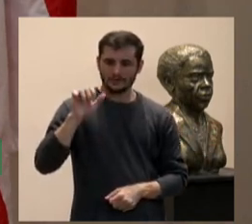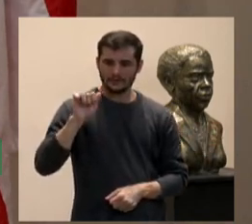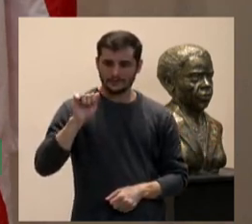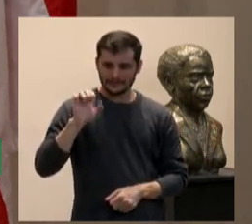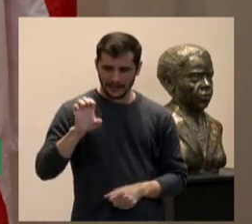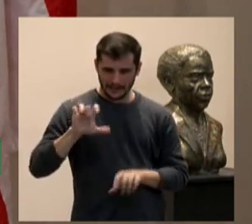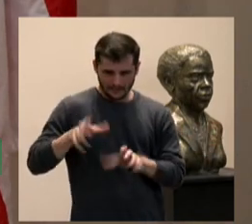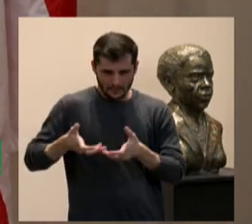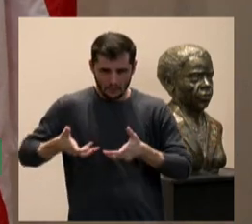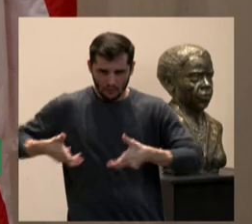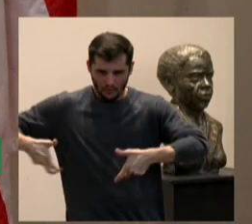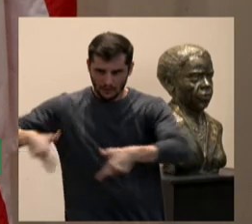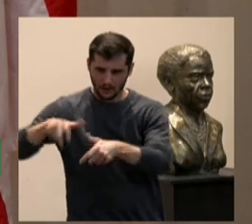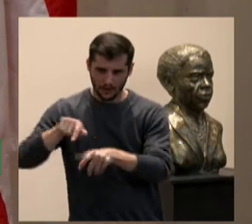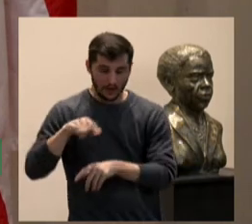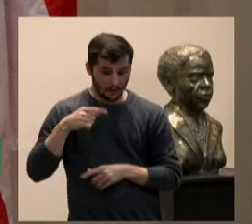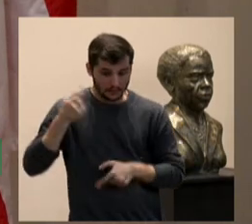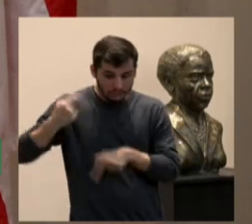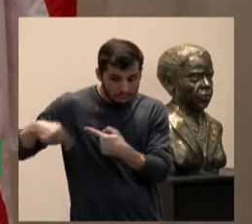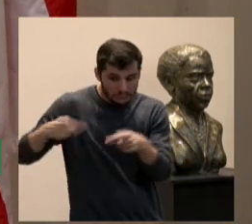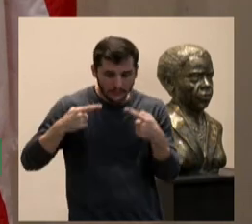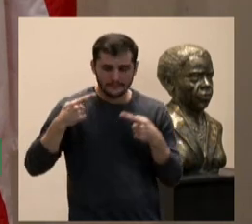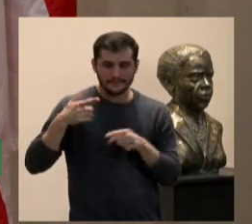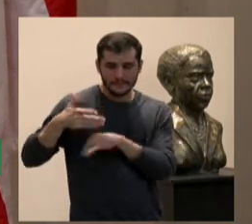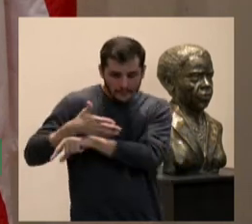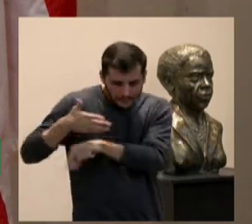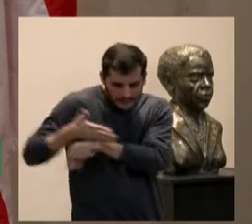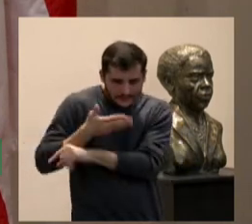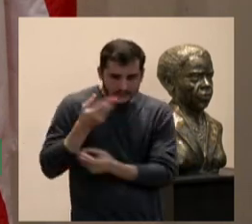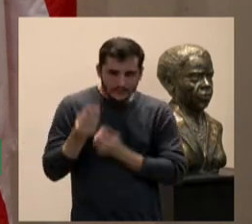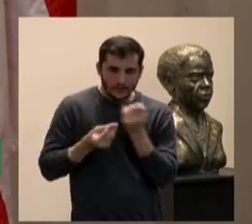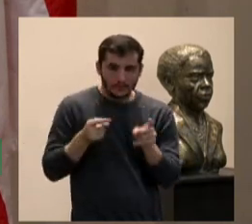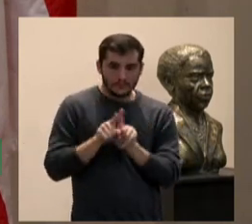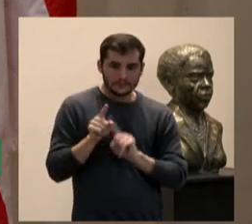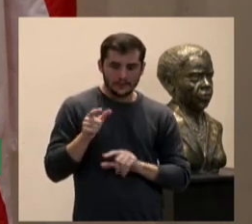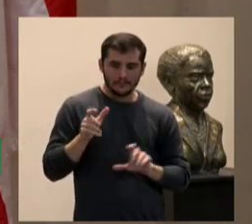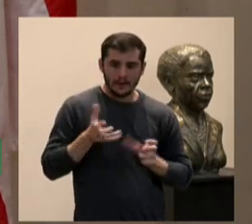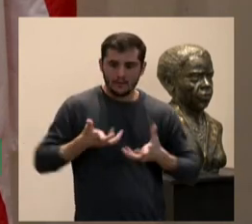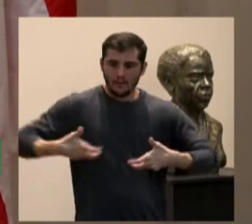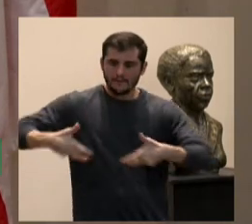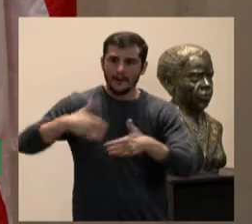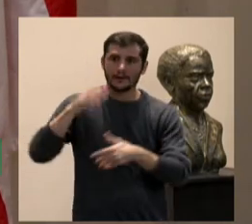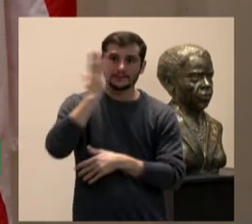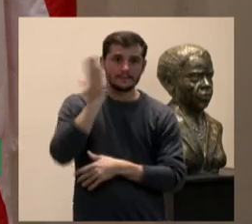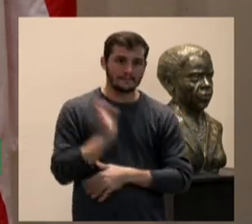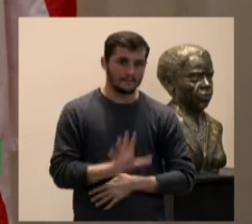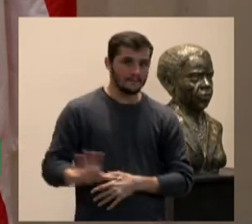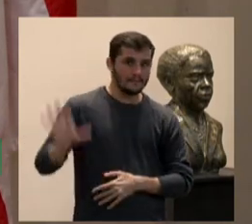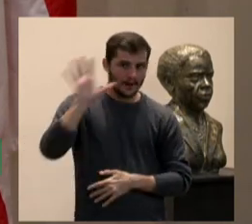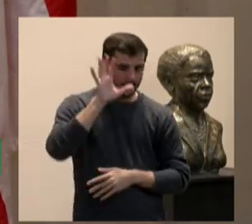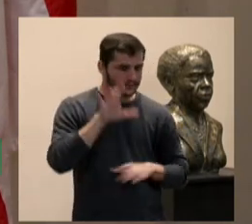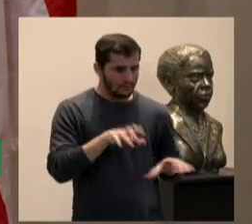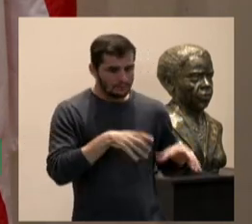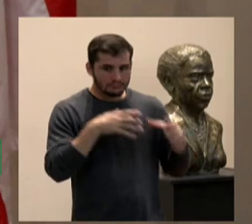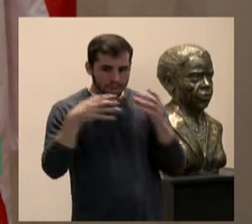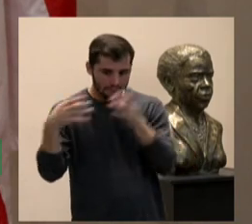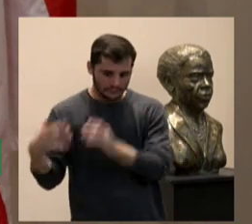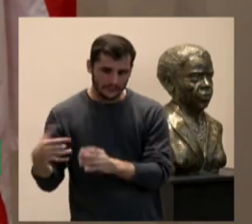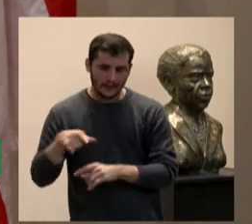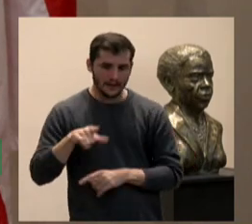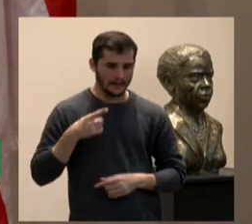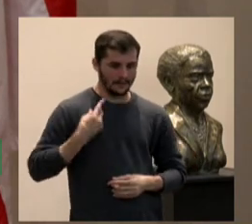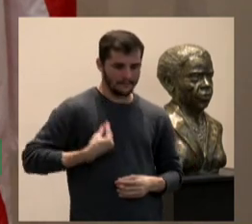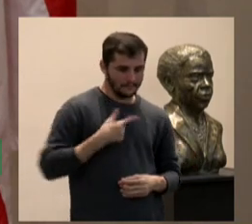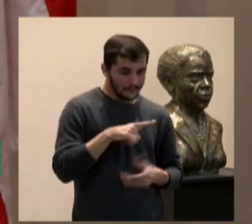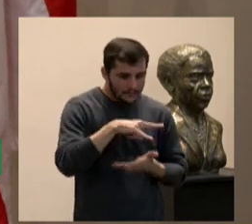conferências municipais, estaduais e também da Conferência Nacional, conhecem o teor do documento, mas a gente